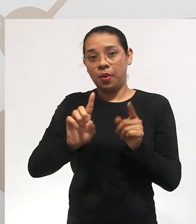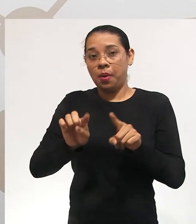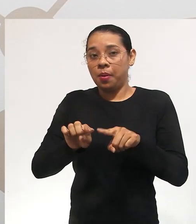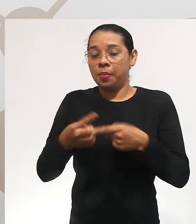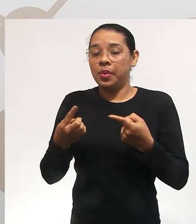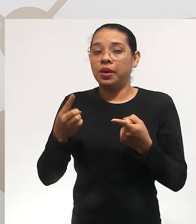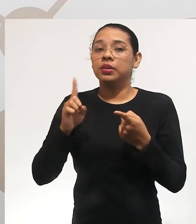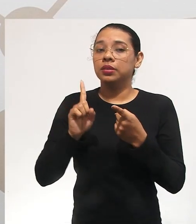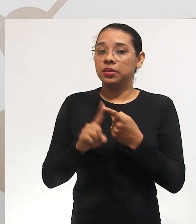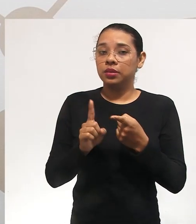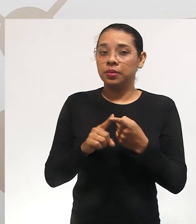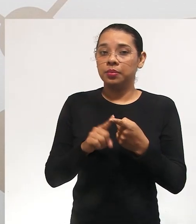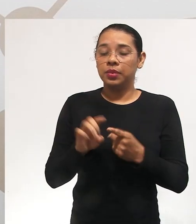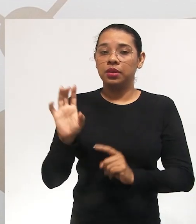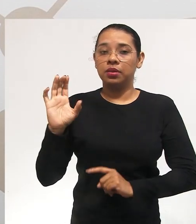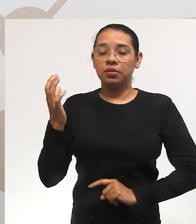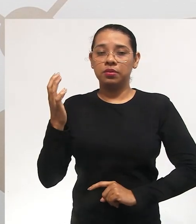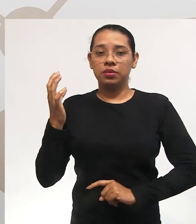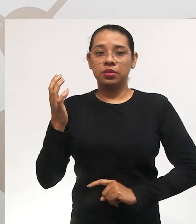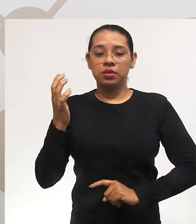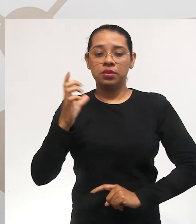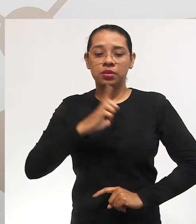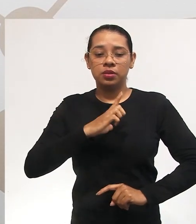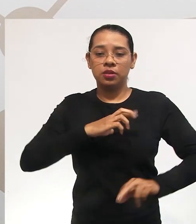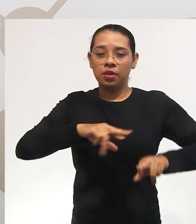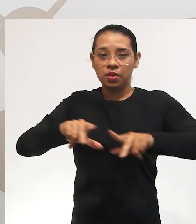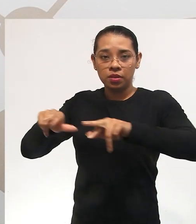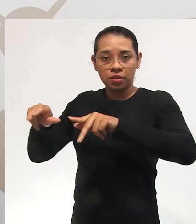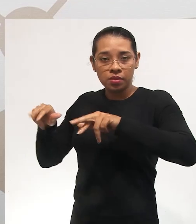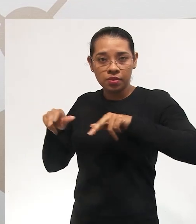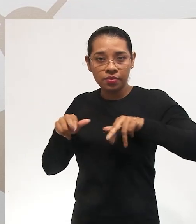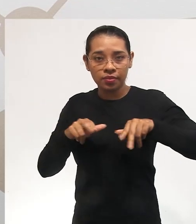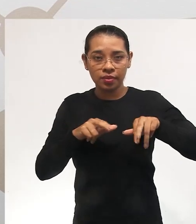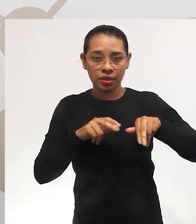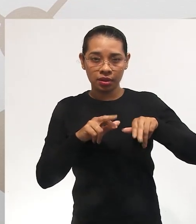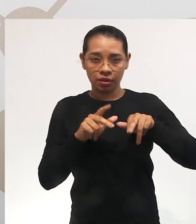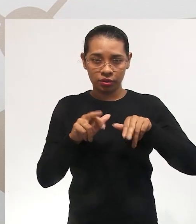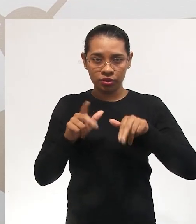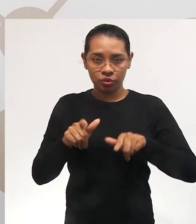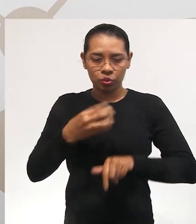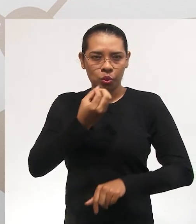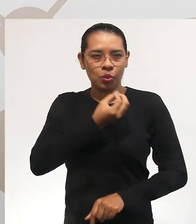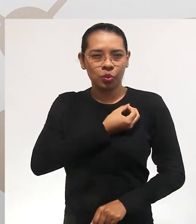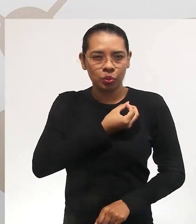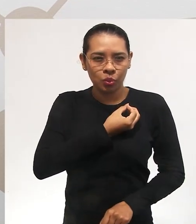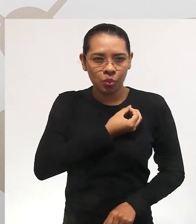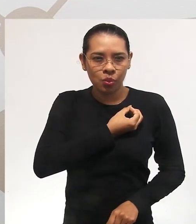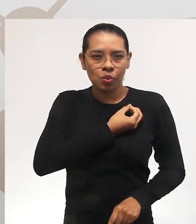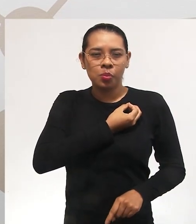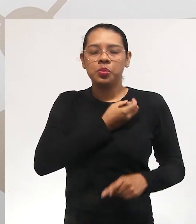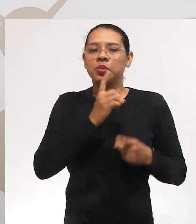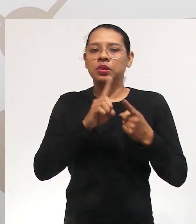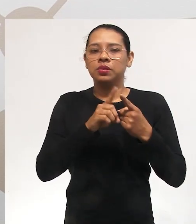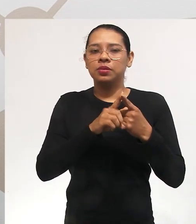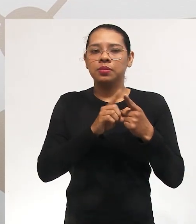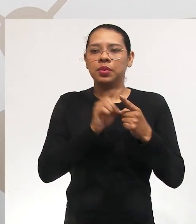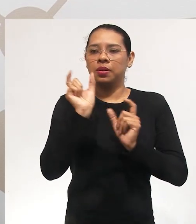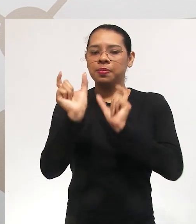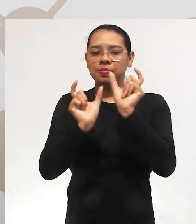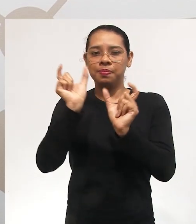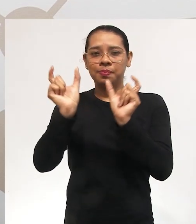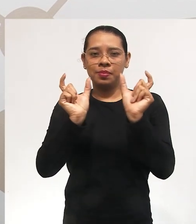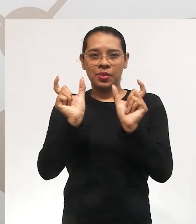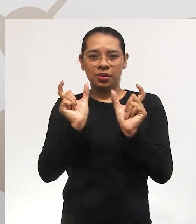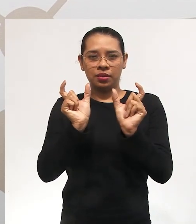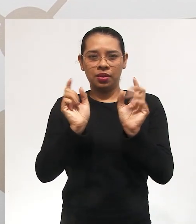organização alfanumérica para identificar os objetos de conhecimento e as habilidades, os objetos de